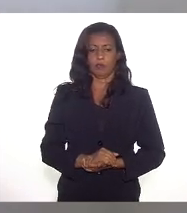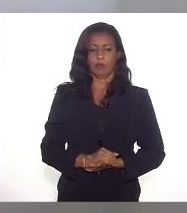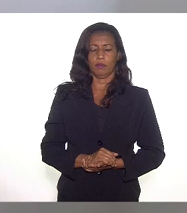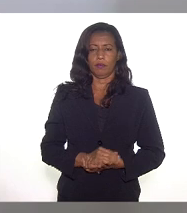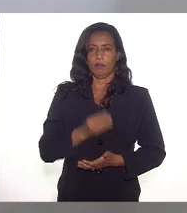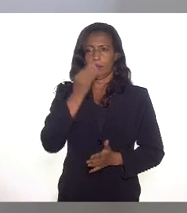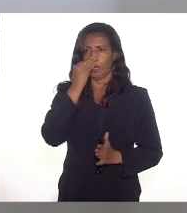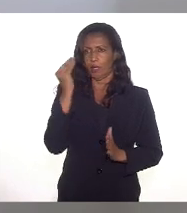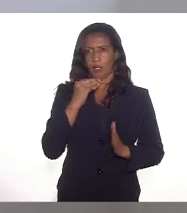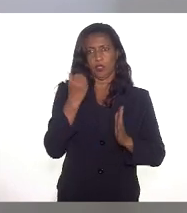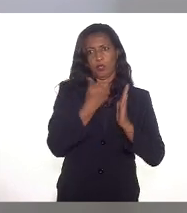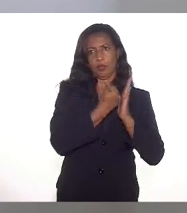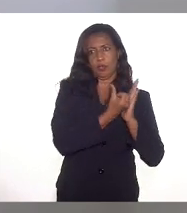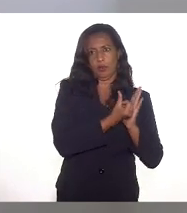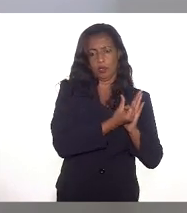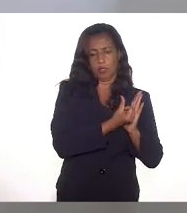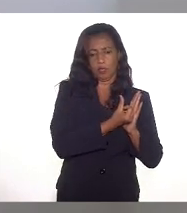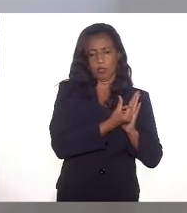Pela rejeição da 16, ok.